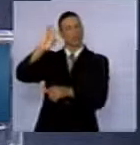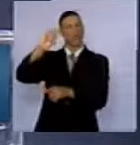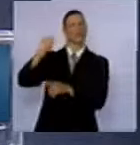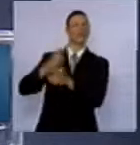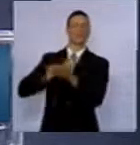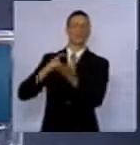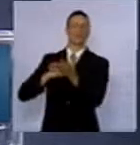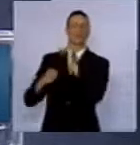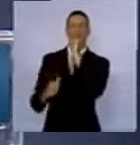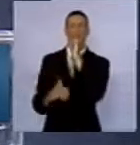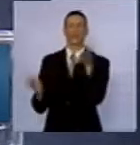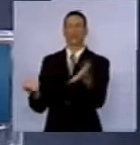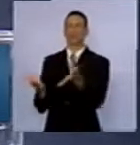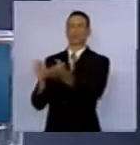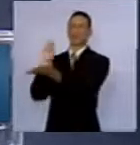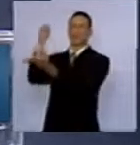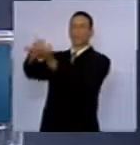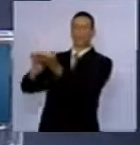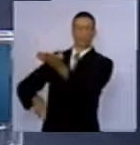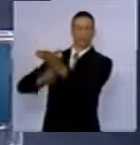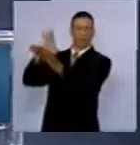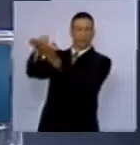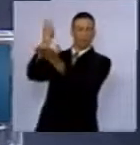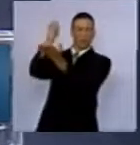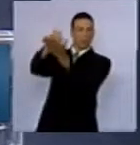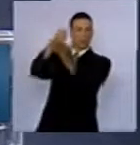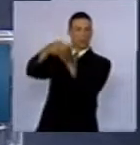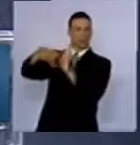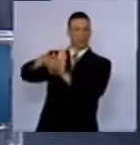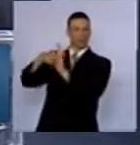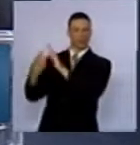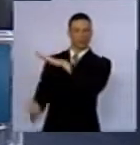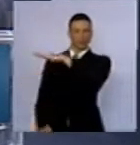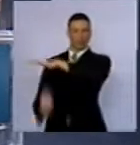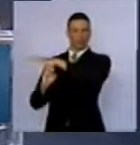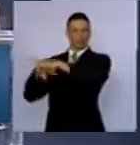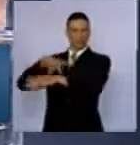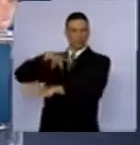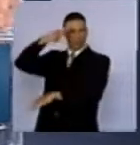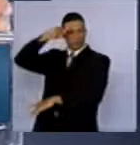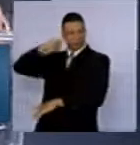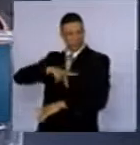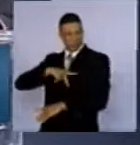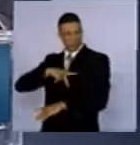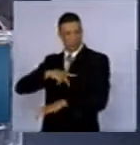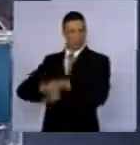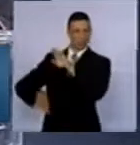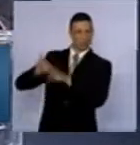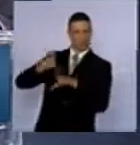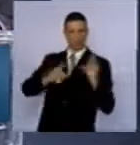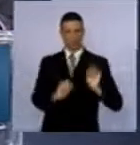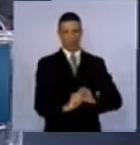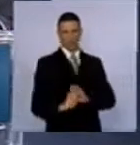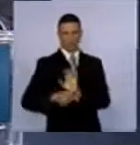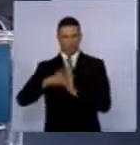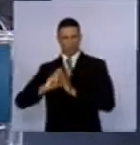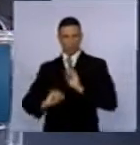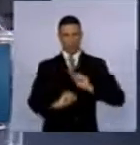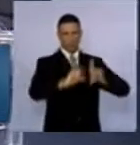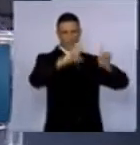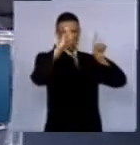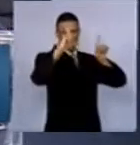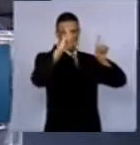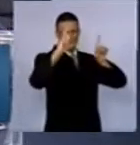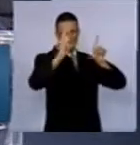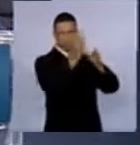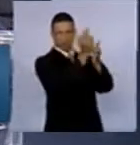elas hoje já começam a comprar também conteúdo da produção independente, né? Daqueles títulos que eu citei ali, deve ter 3, 4 títulos que são produzidos